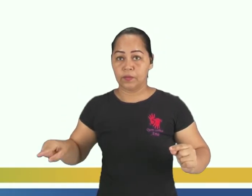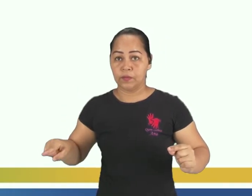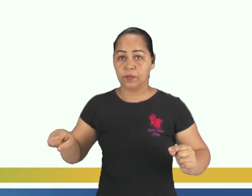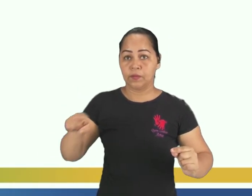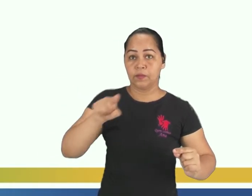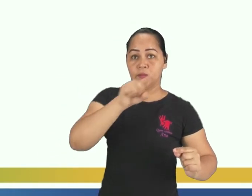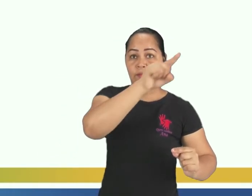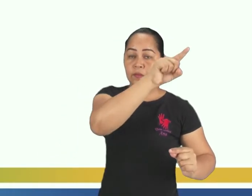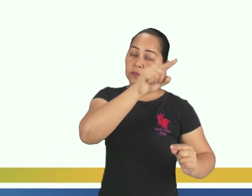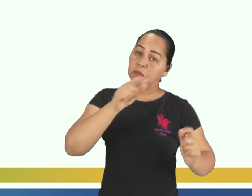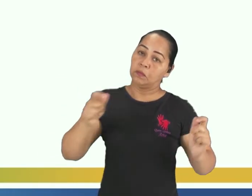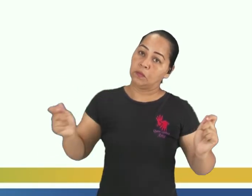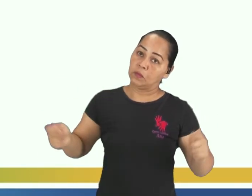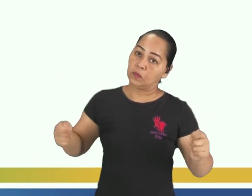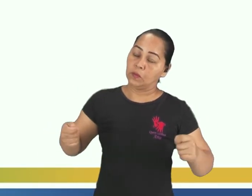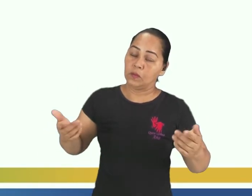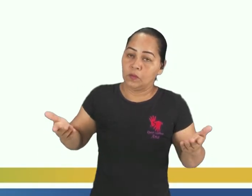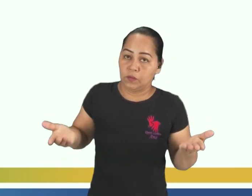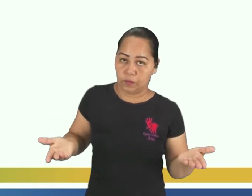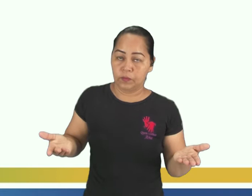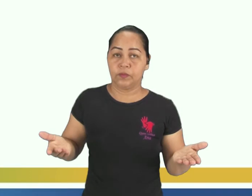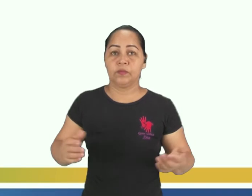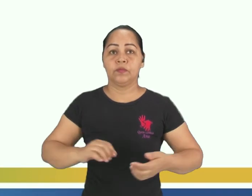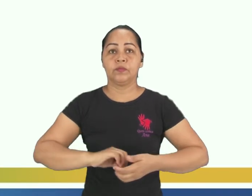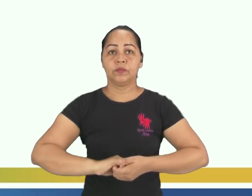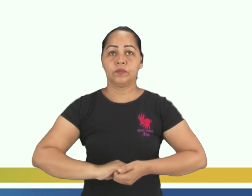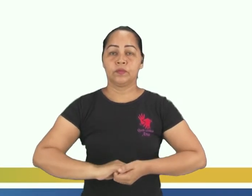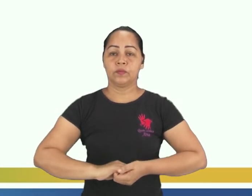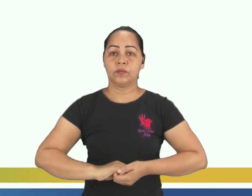base vezes altura dividido para 2.